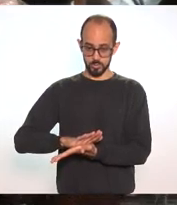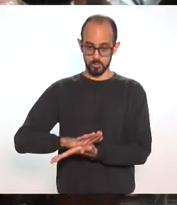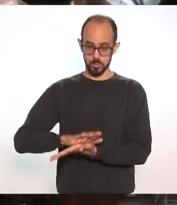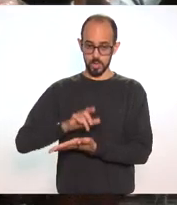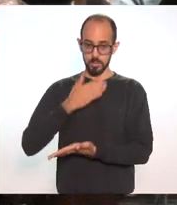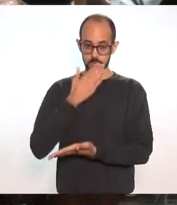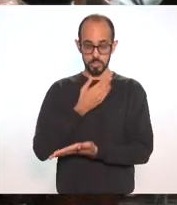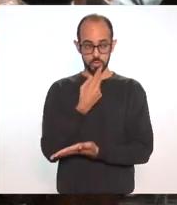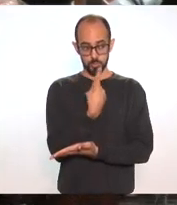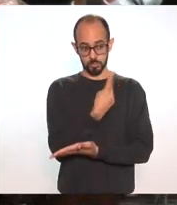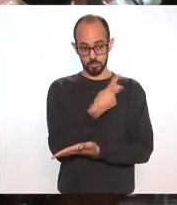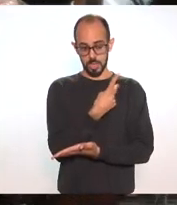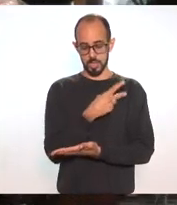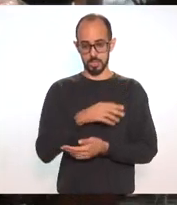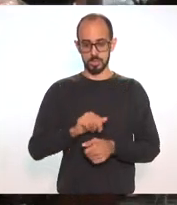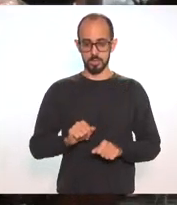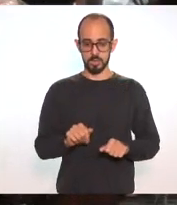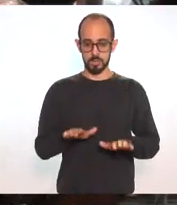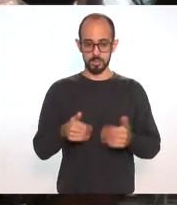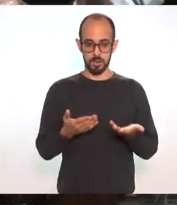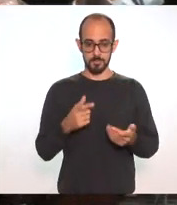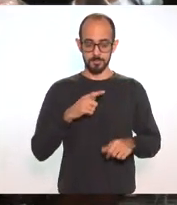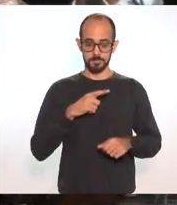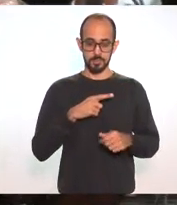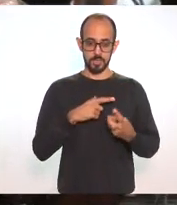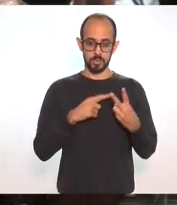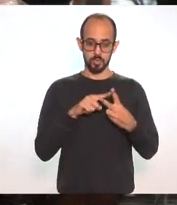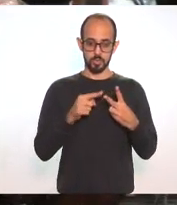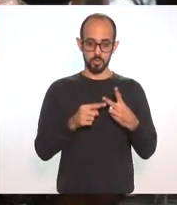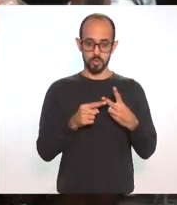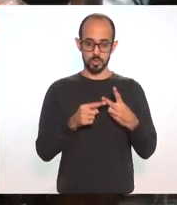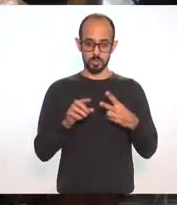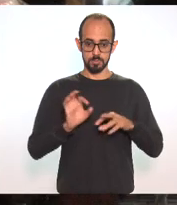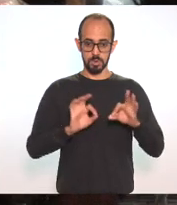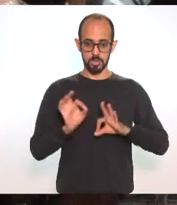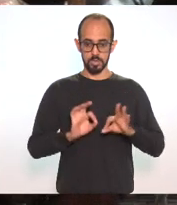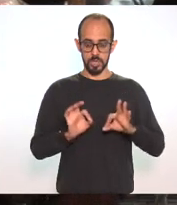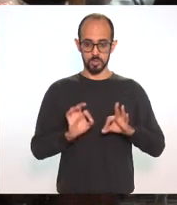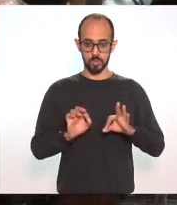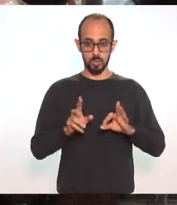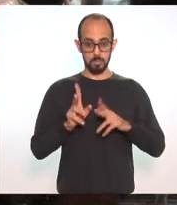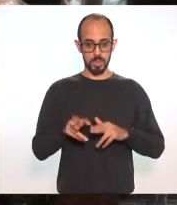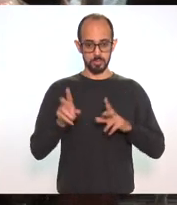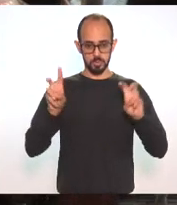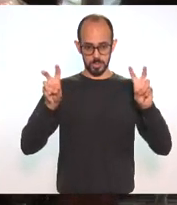dele. Então, tem 2 projetos hoje na pauta, inclusive, tratando desse tema.